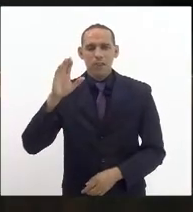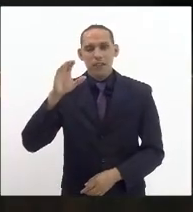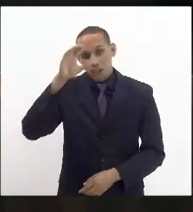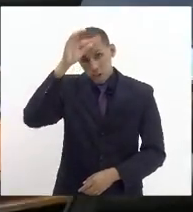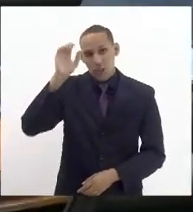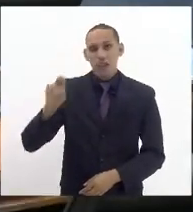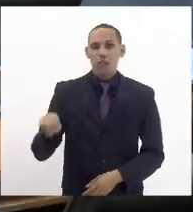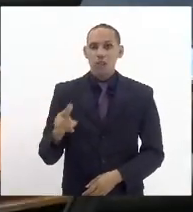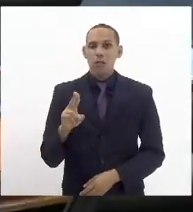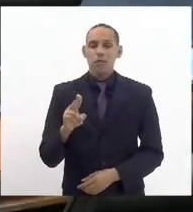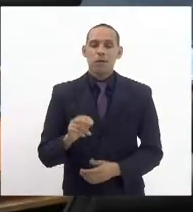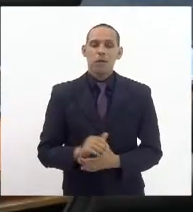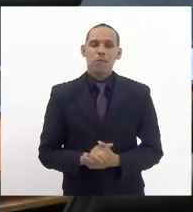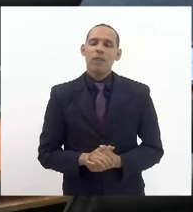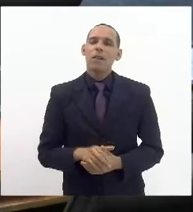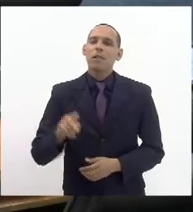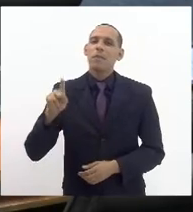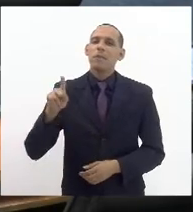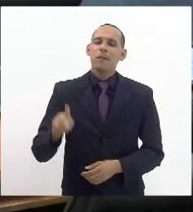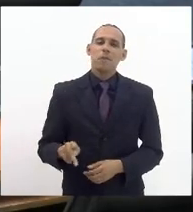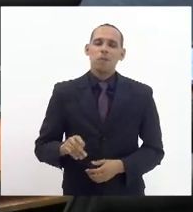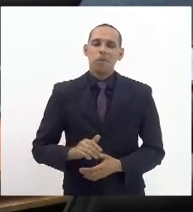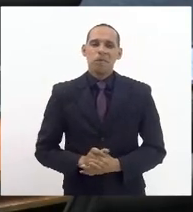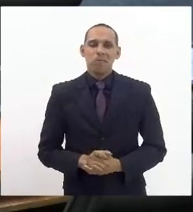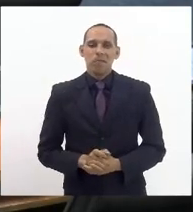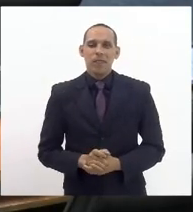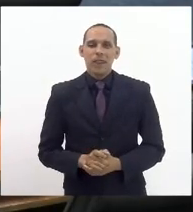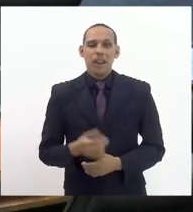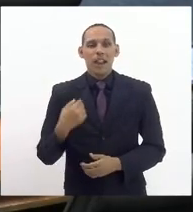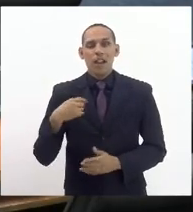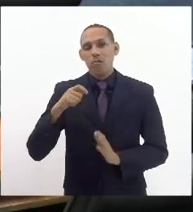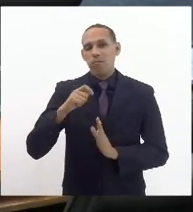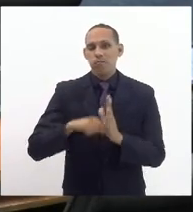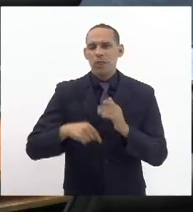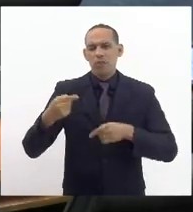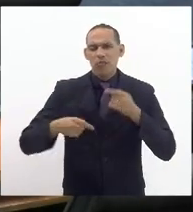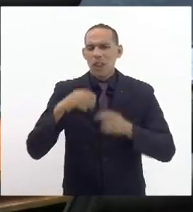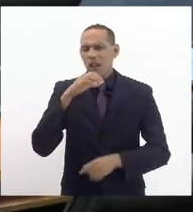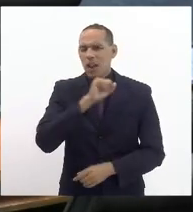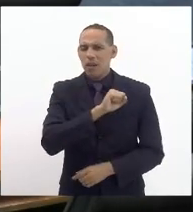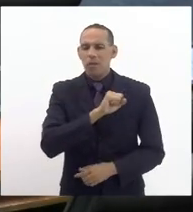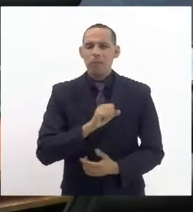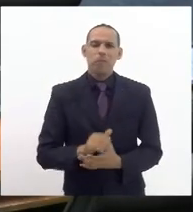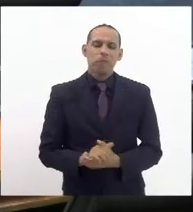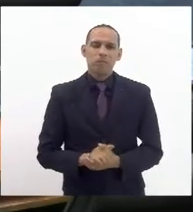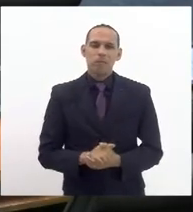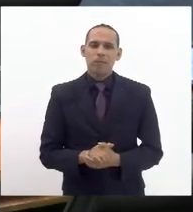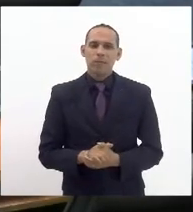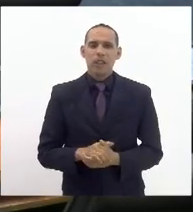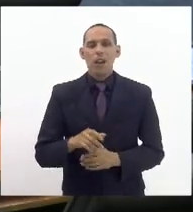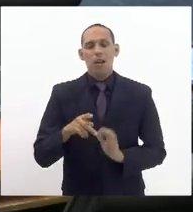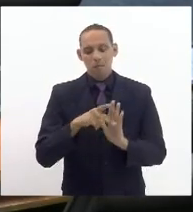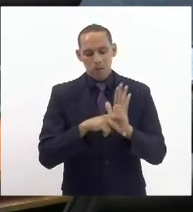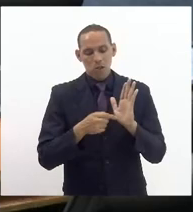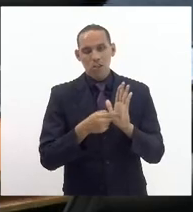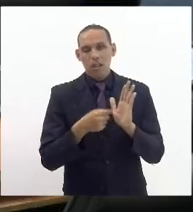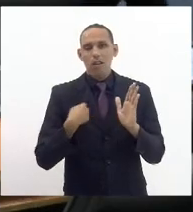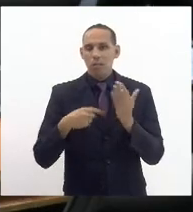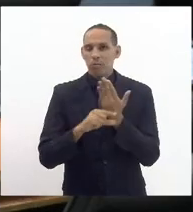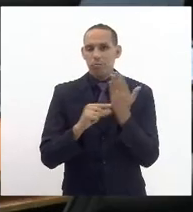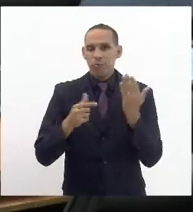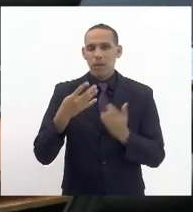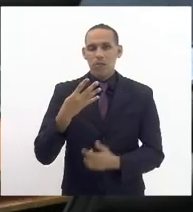Ju. Senhor presidente, me inscrevi para discutir muito rapidamente o projeto de minha autoria,